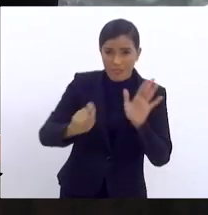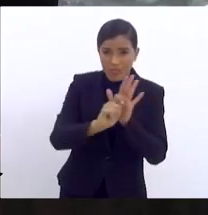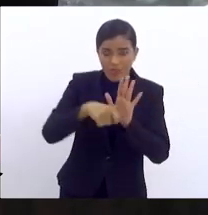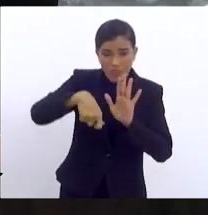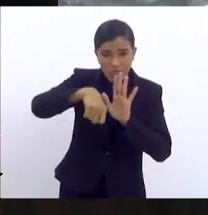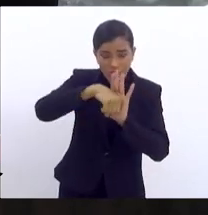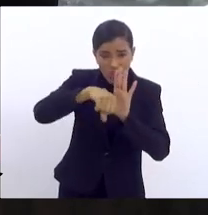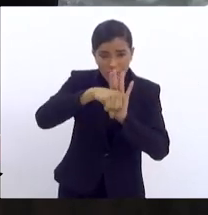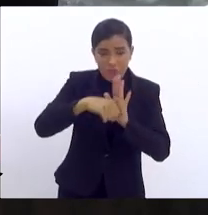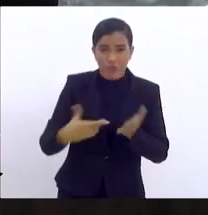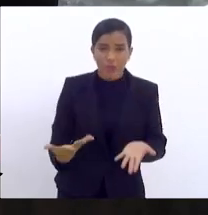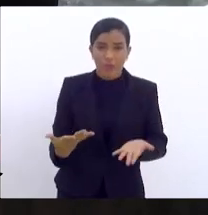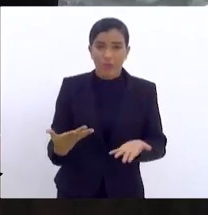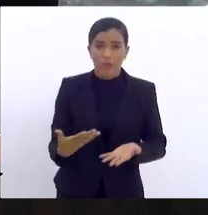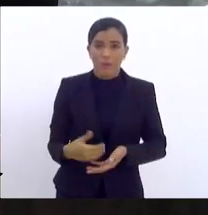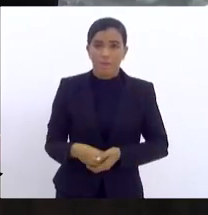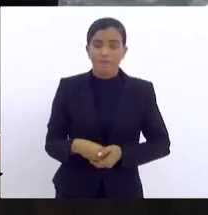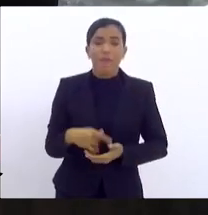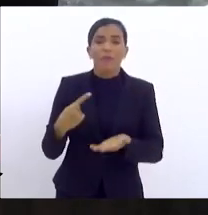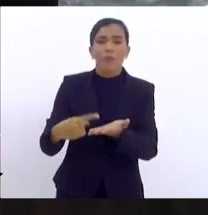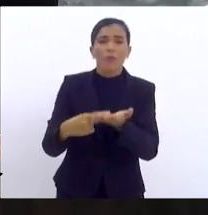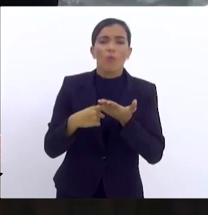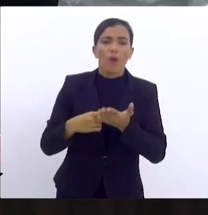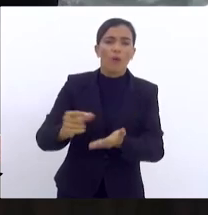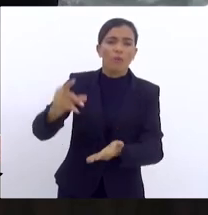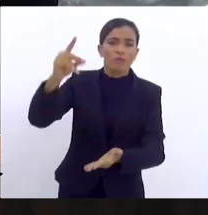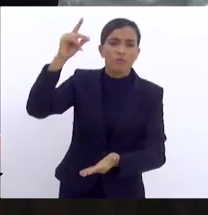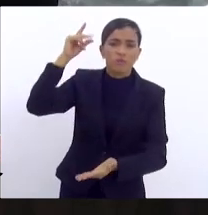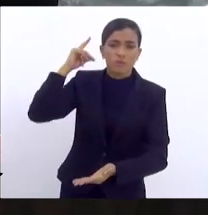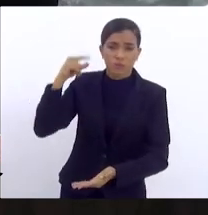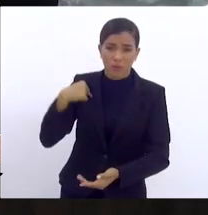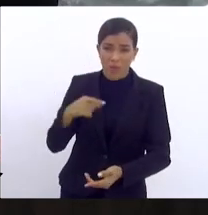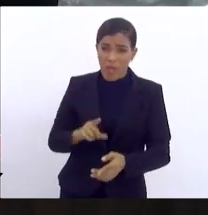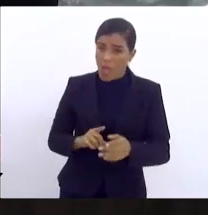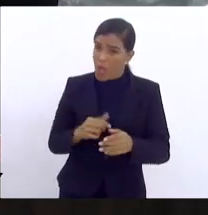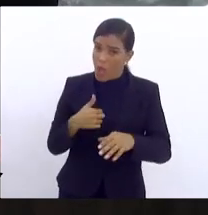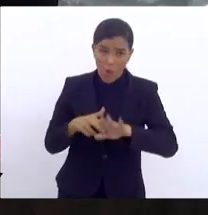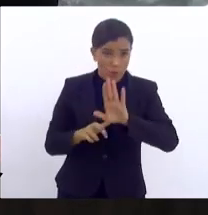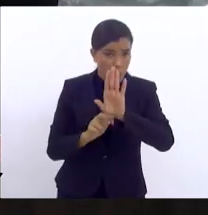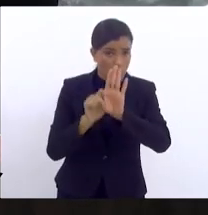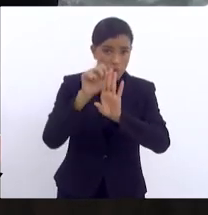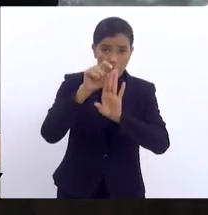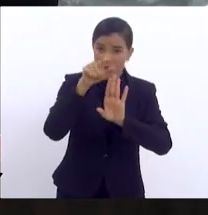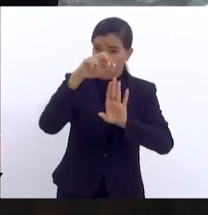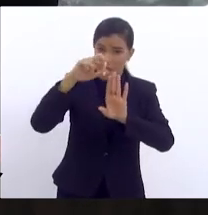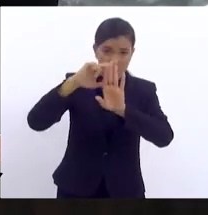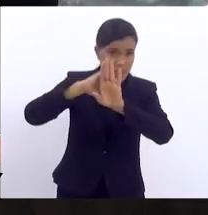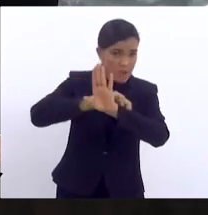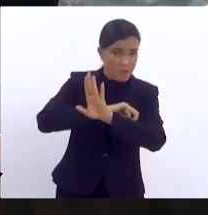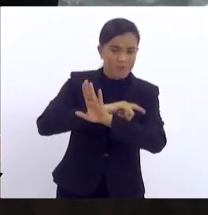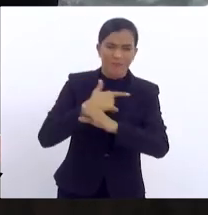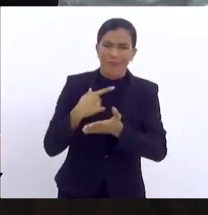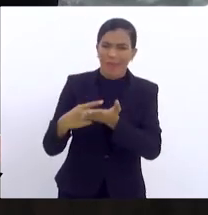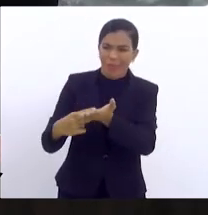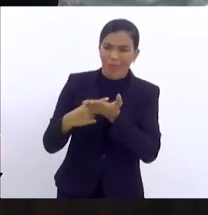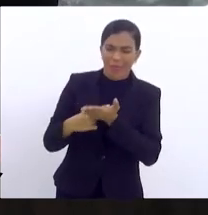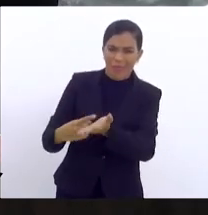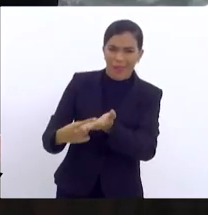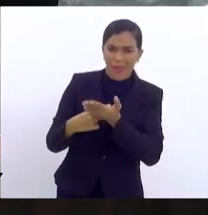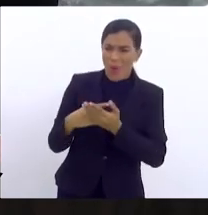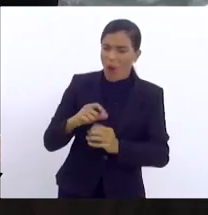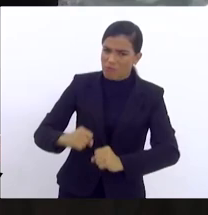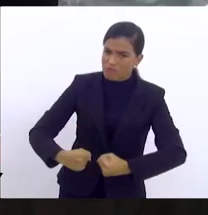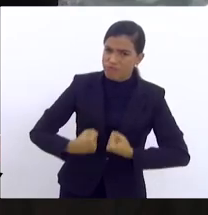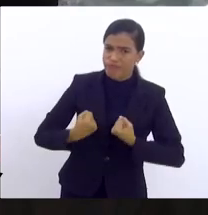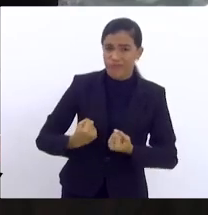vez mais armados naquele acordo do passado você eu não subo você não desce não a cordinha meu irmão os caras fortaleceram de uma tal forma